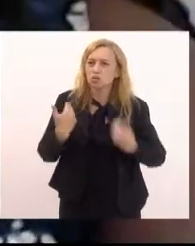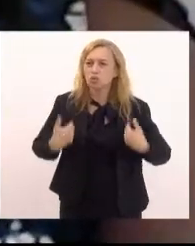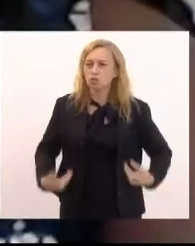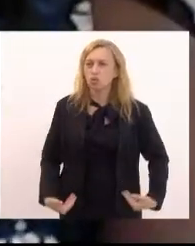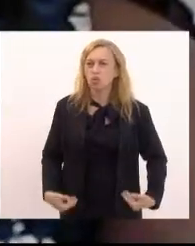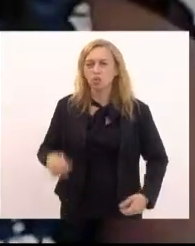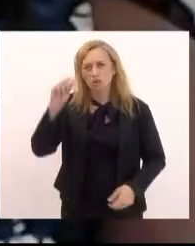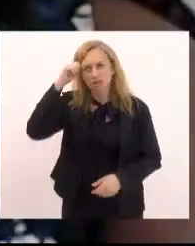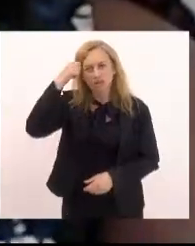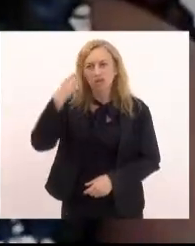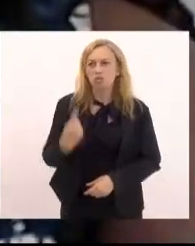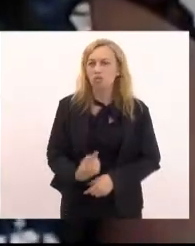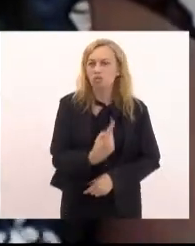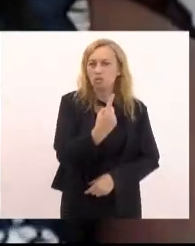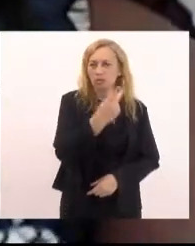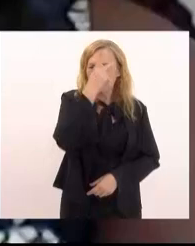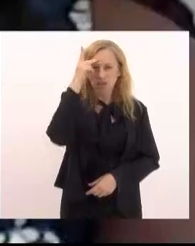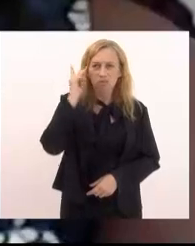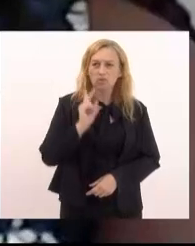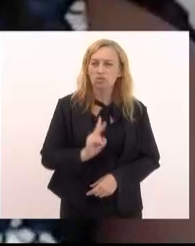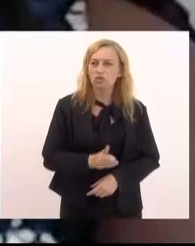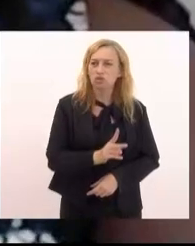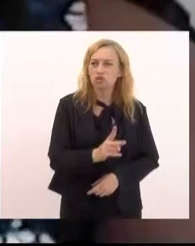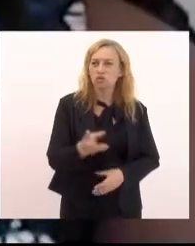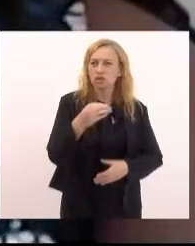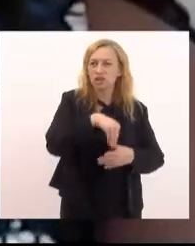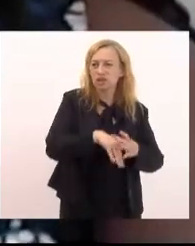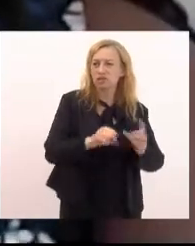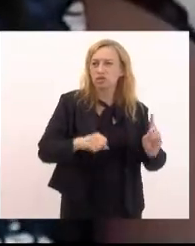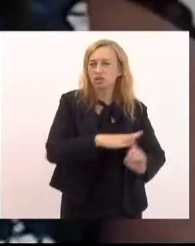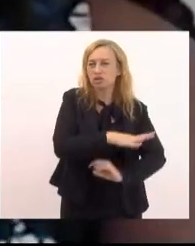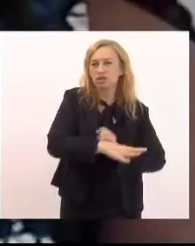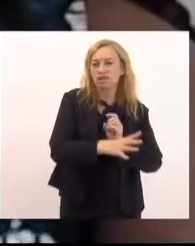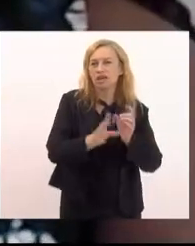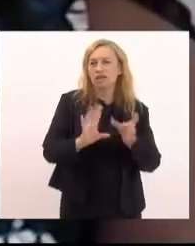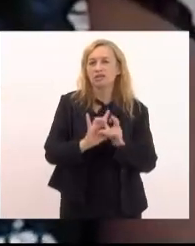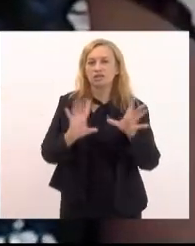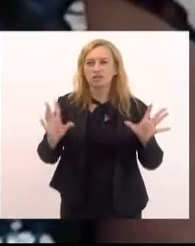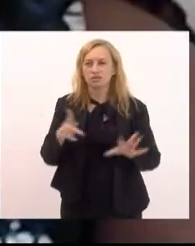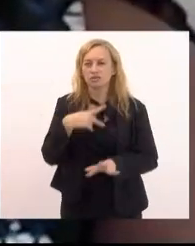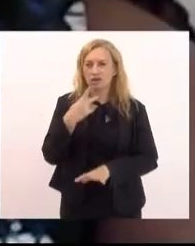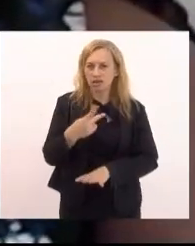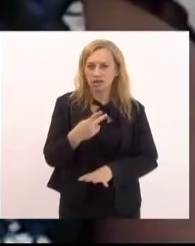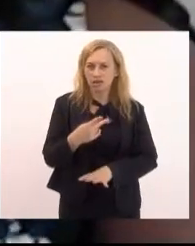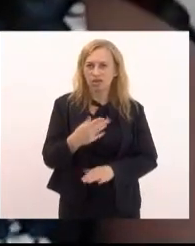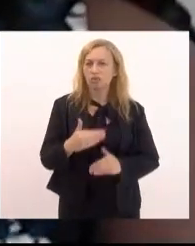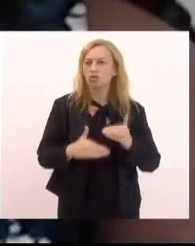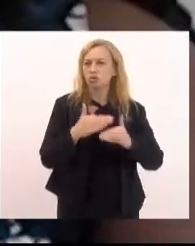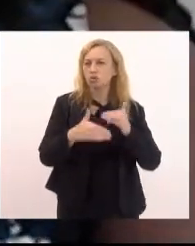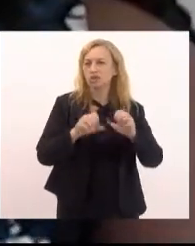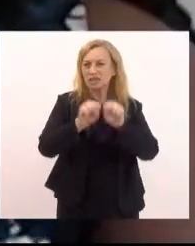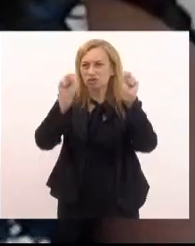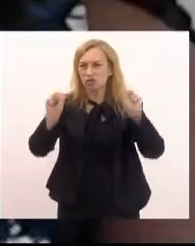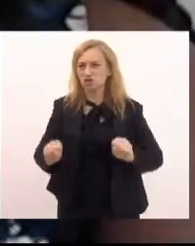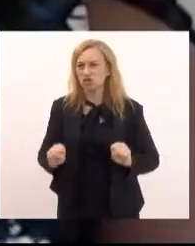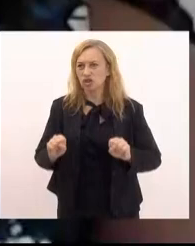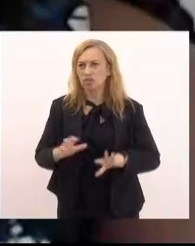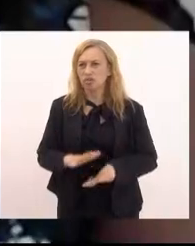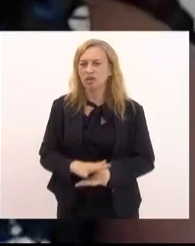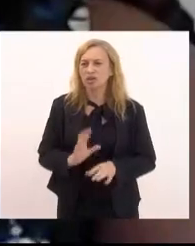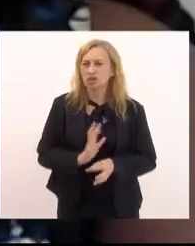um elemento se mantém numa sociedade dita livre do processo do sistema